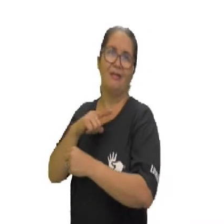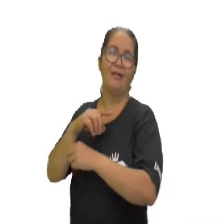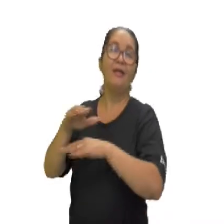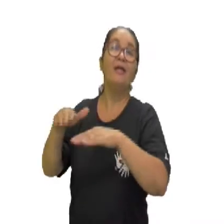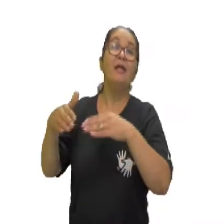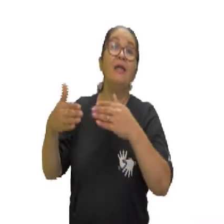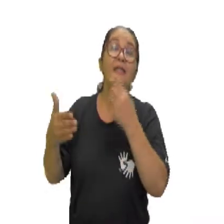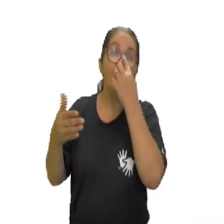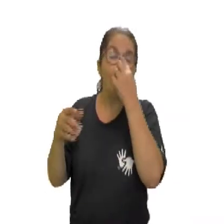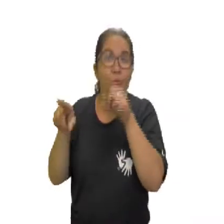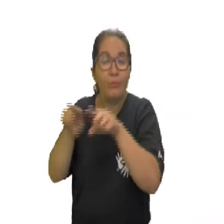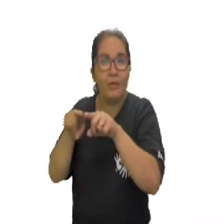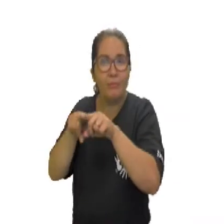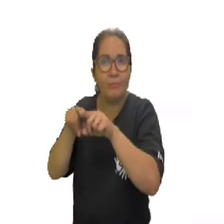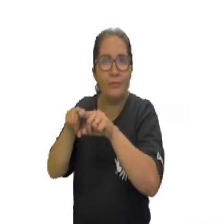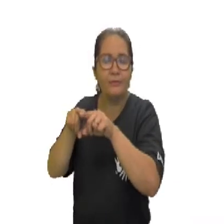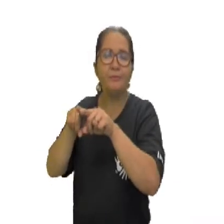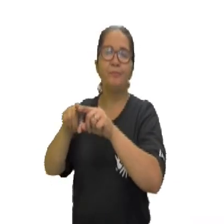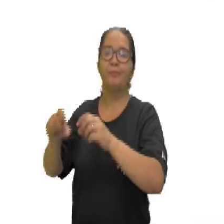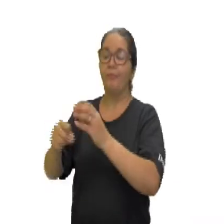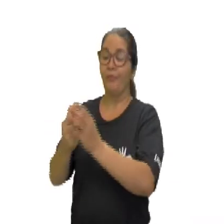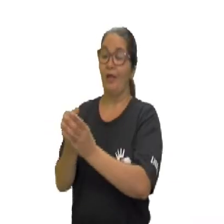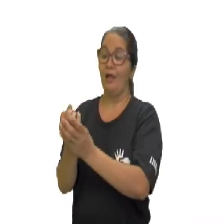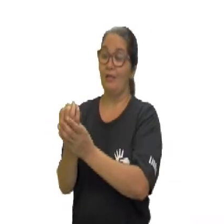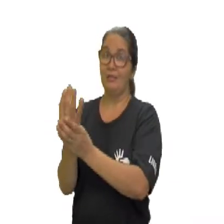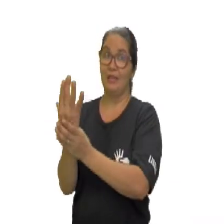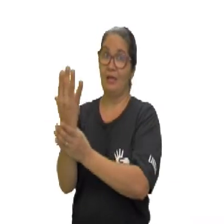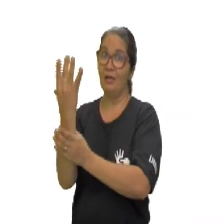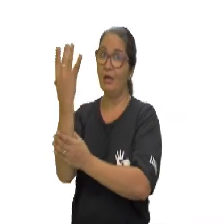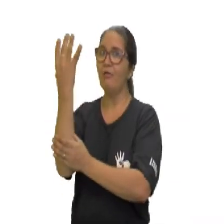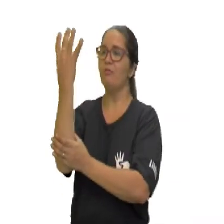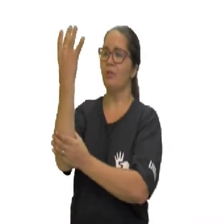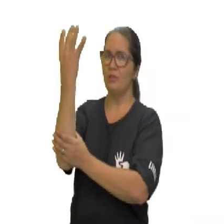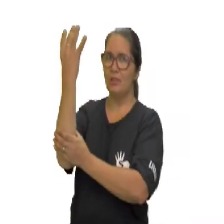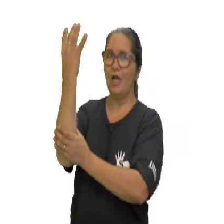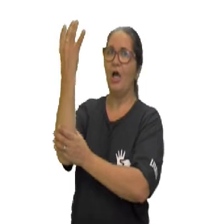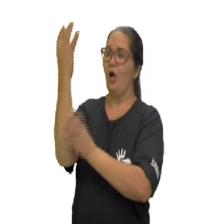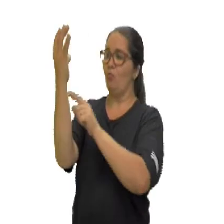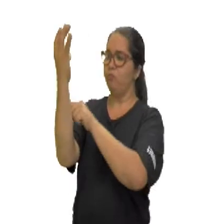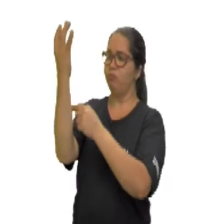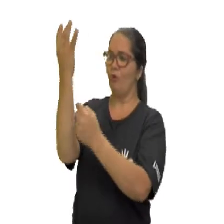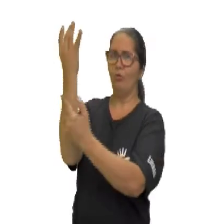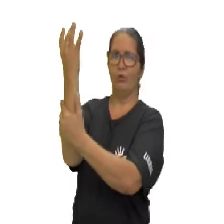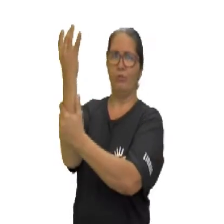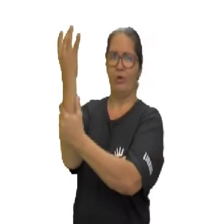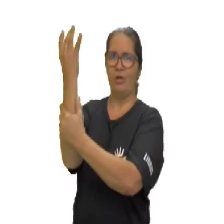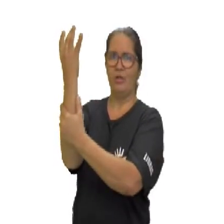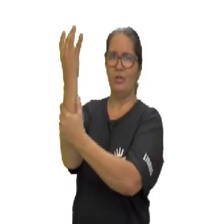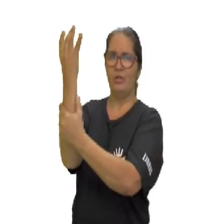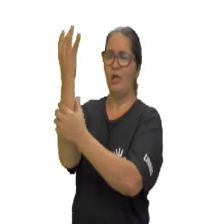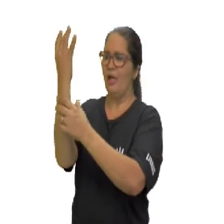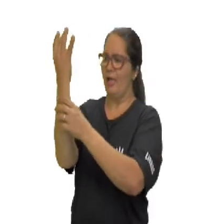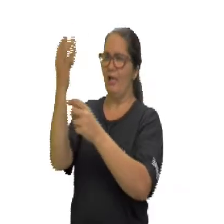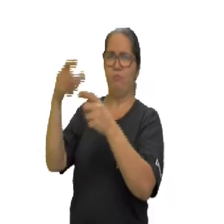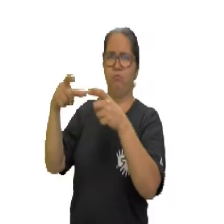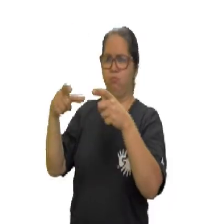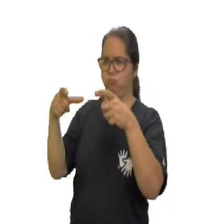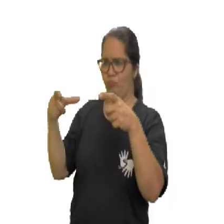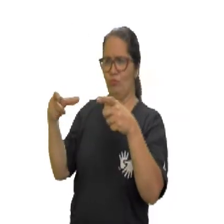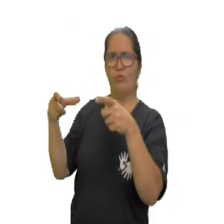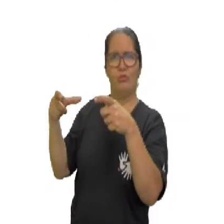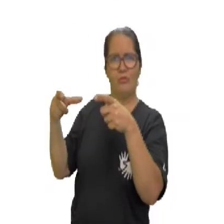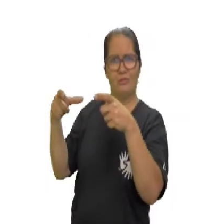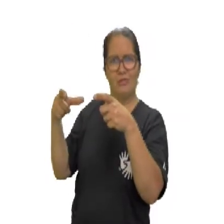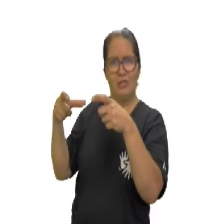muito grossas. Para quê? Para proteger essa árvore do sol muito quente, do calor muito